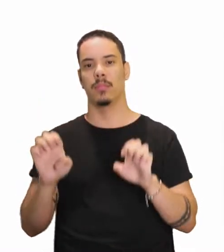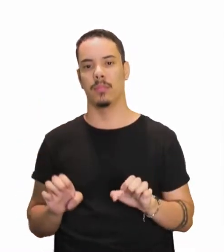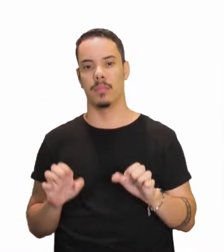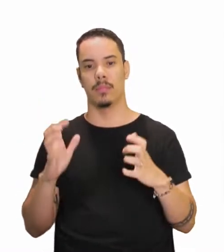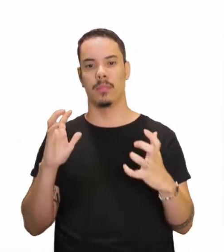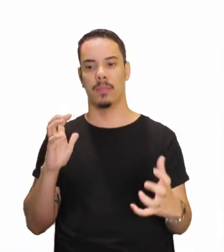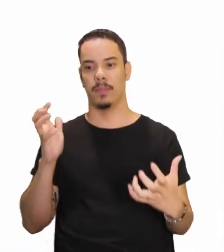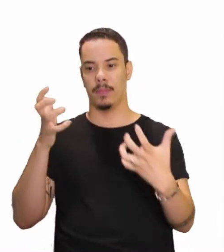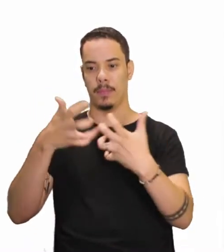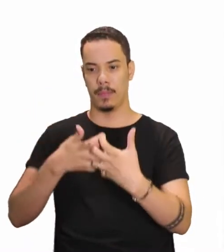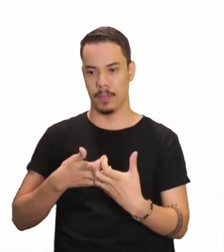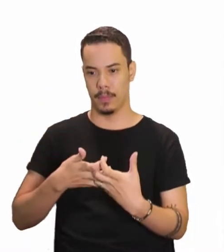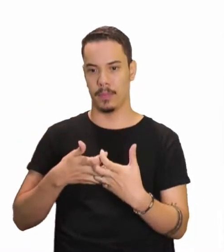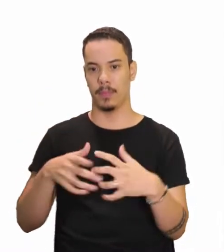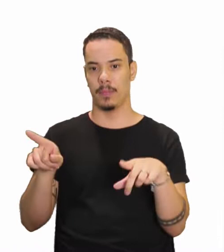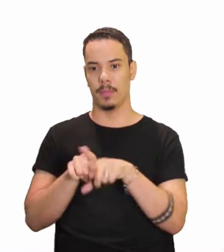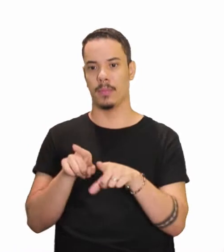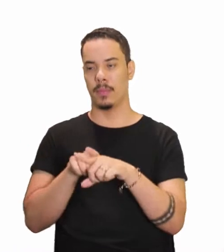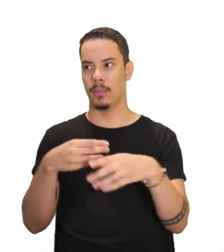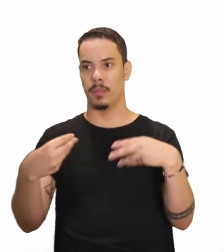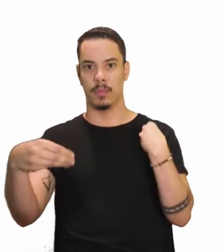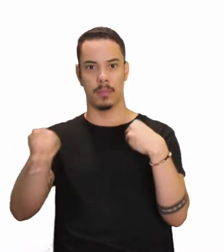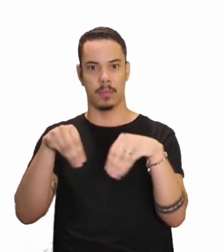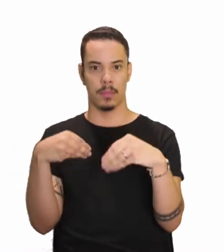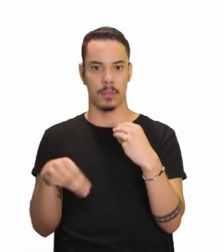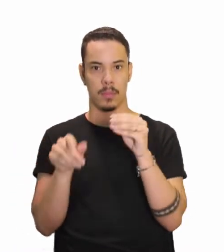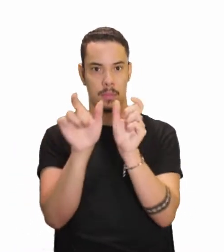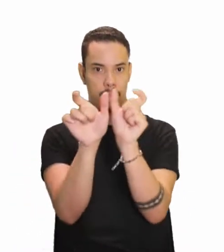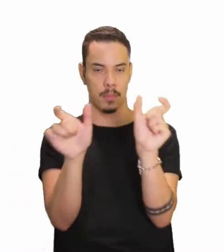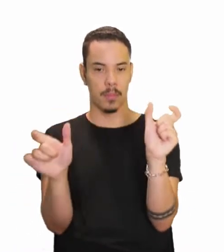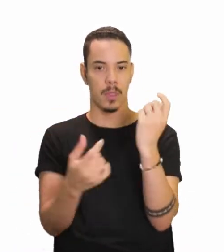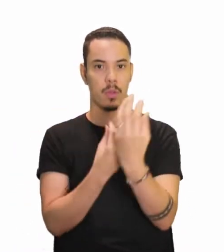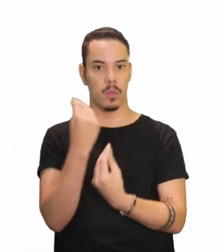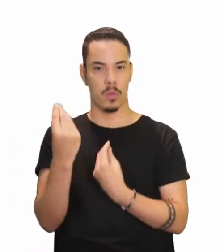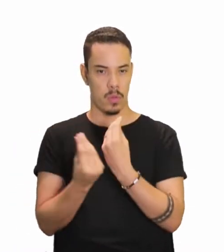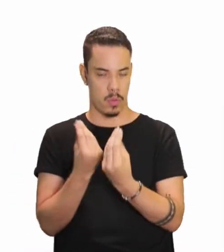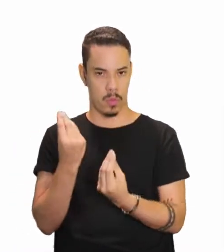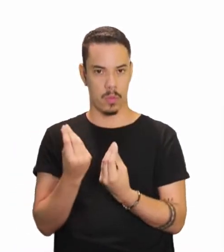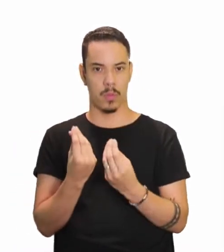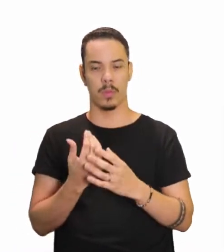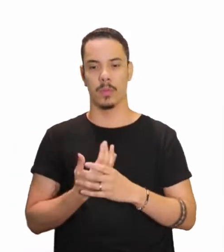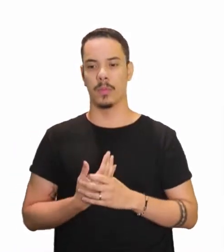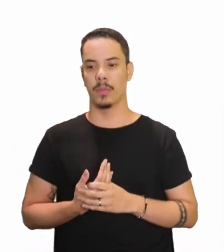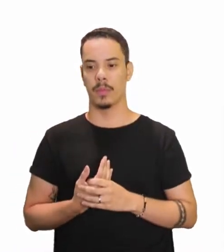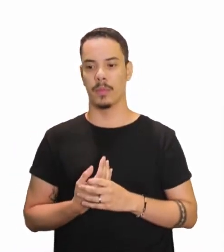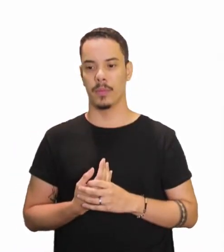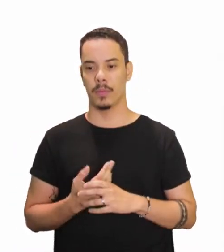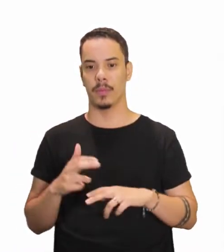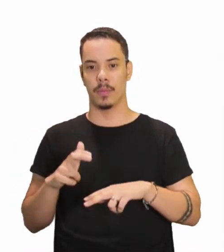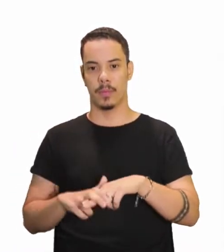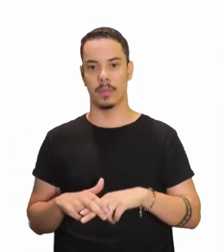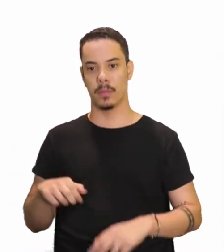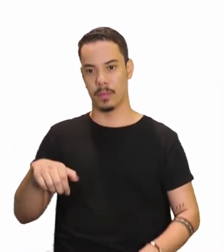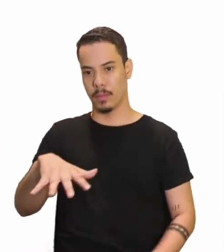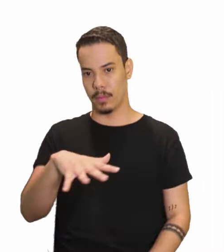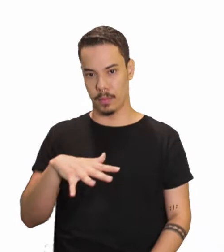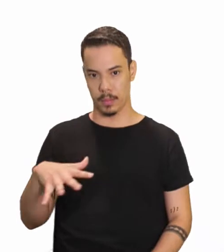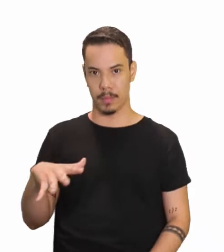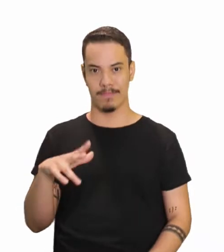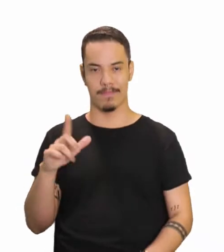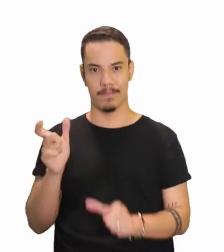o mecanismo de flexão das palavras, tá certo? Então, essa parte